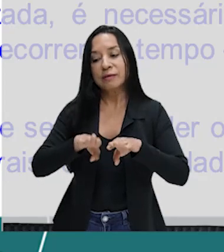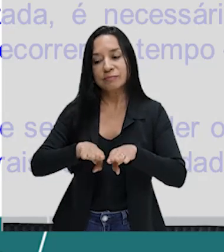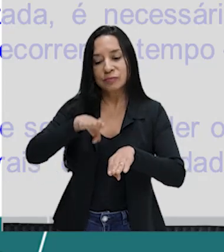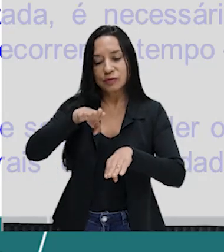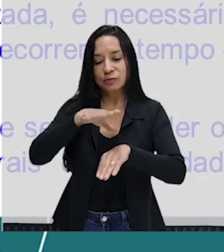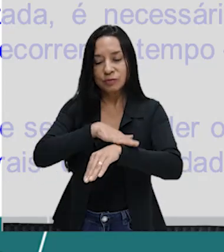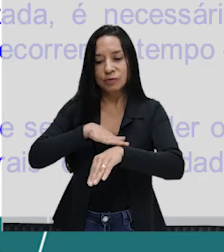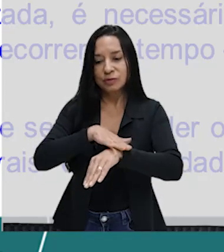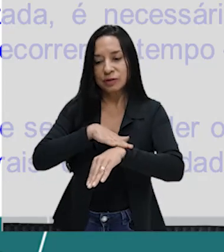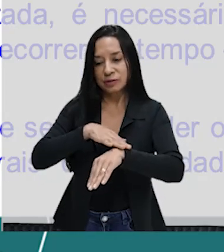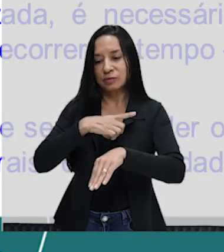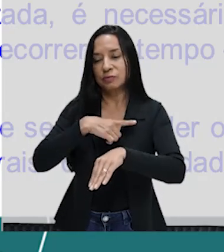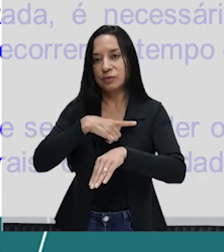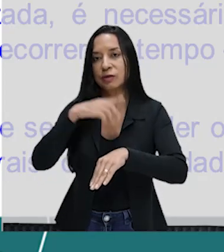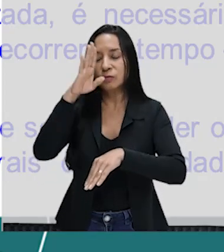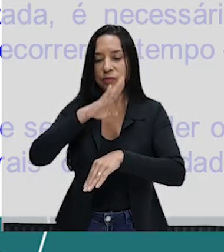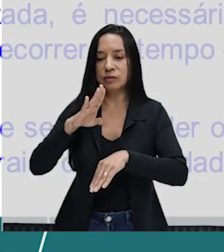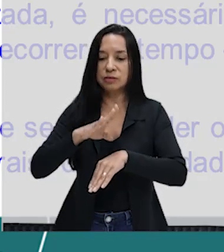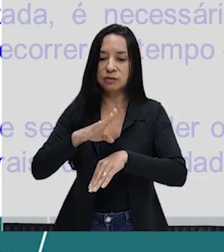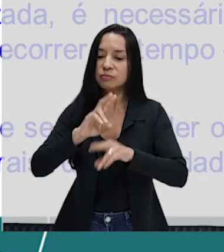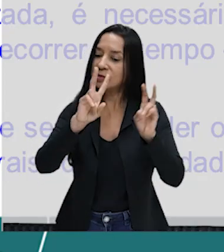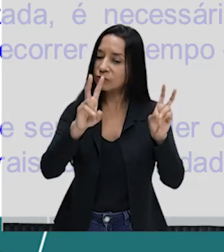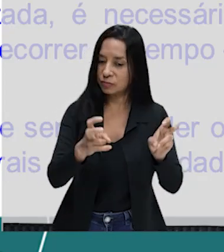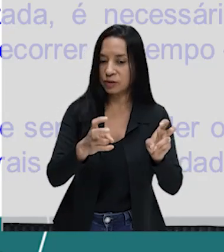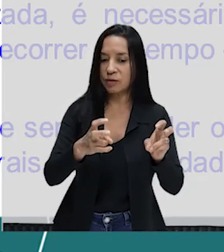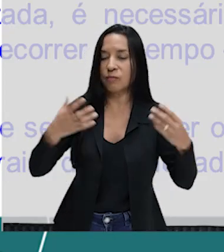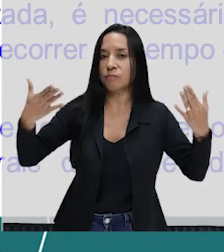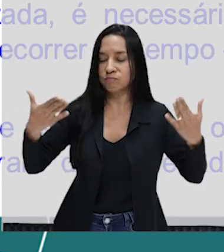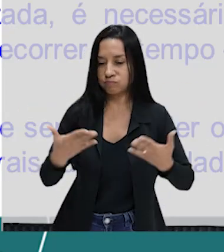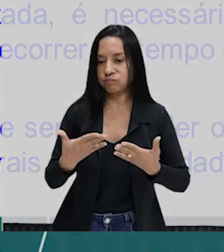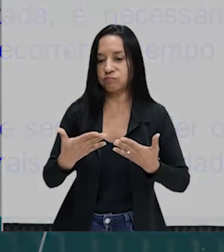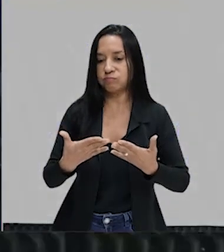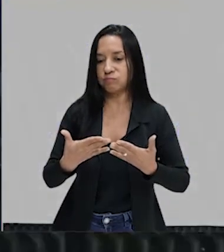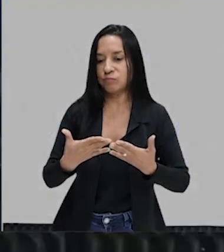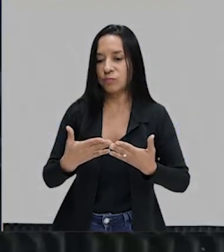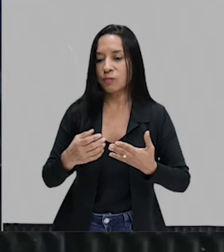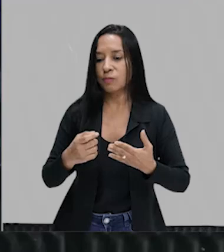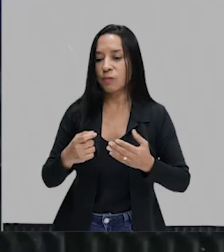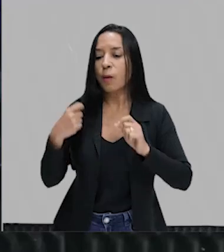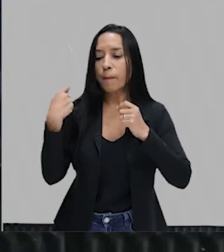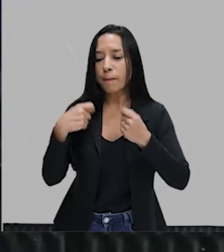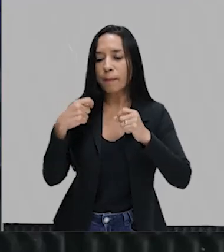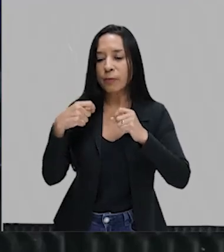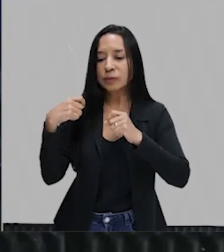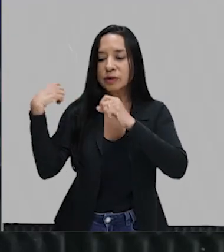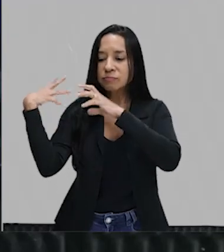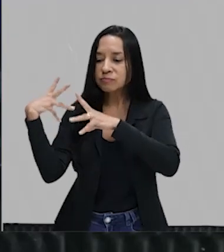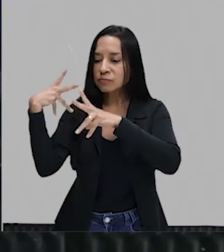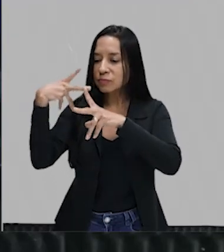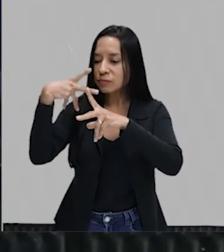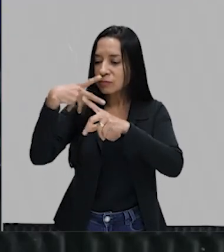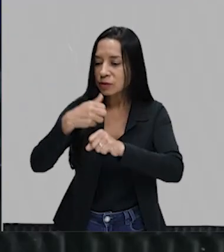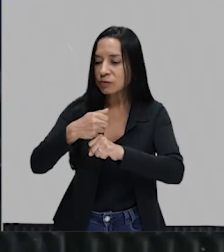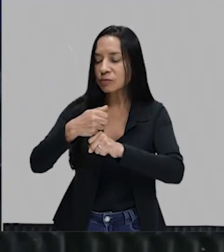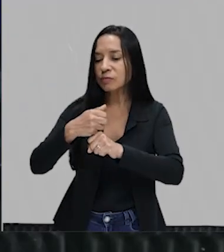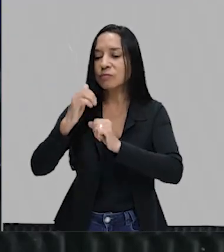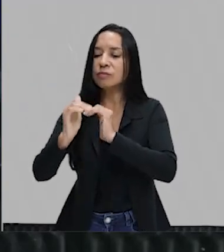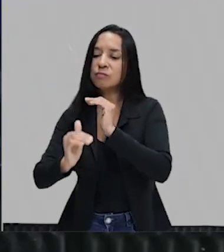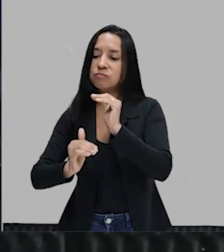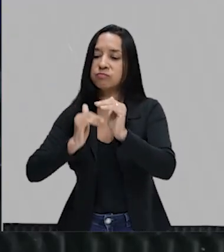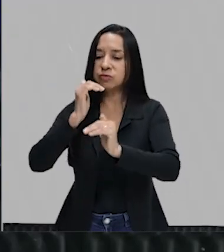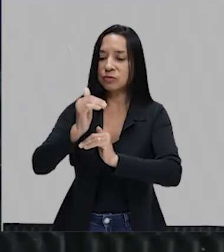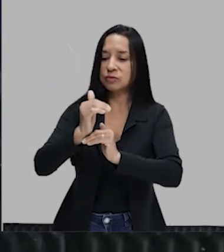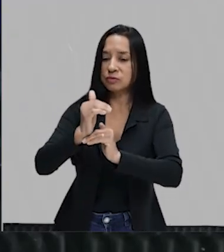no Brasil é um tema presente, nós podemos fazer uma retomada do processo histórico,